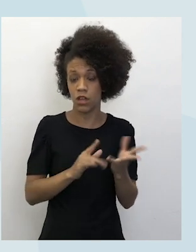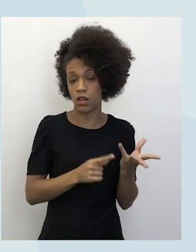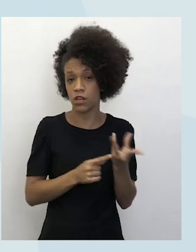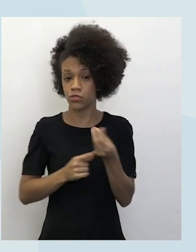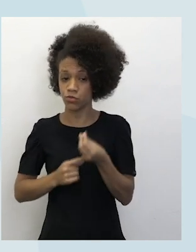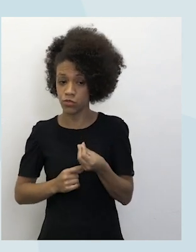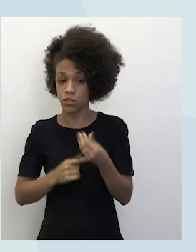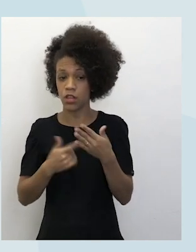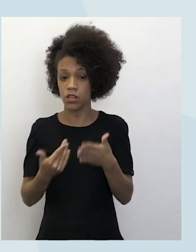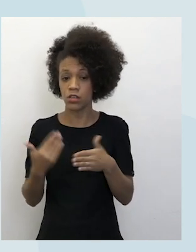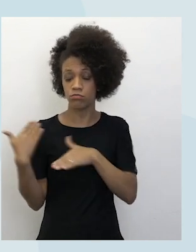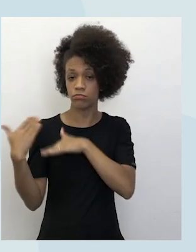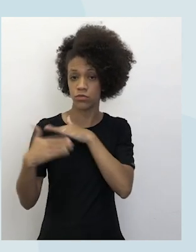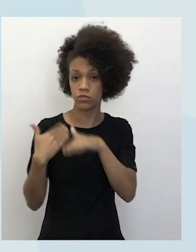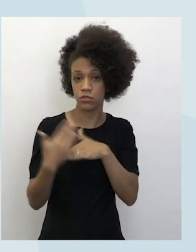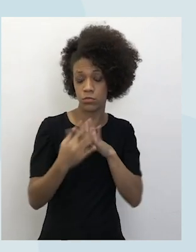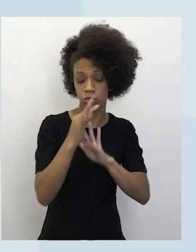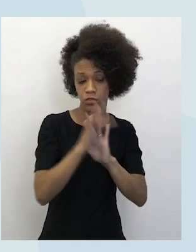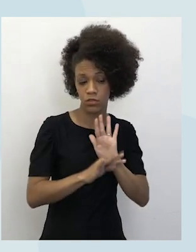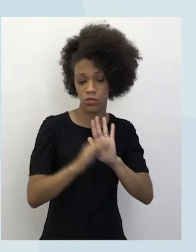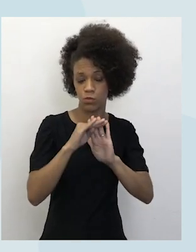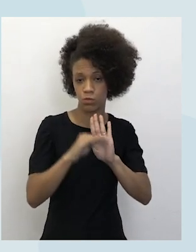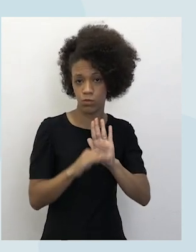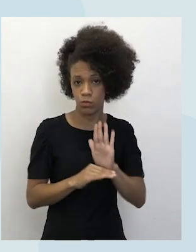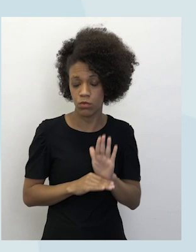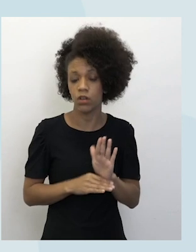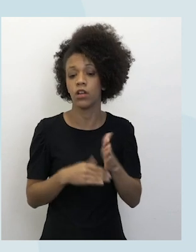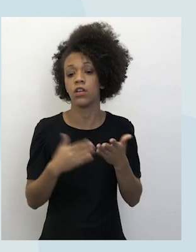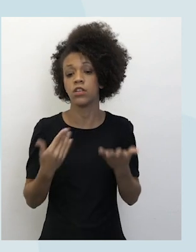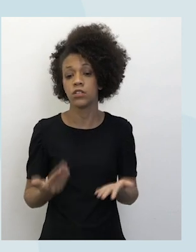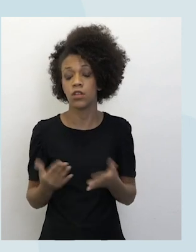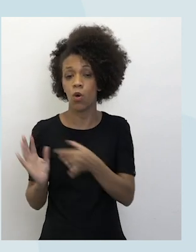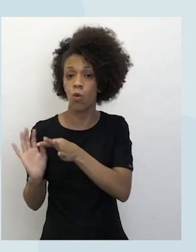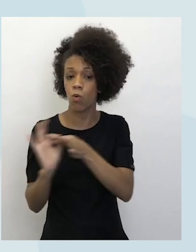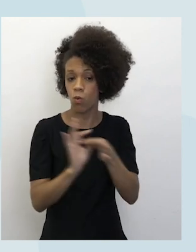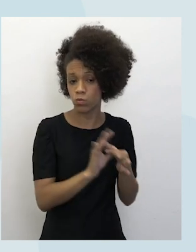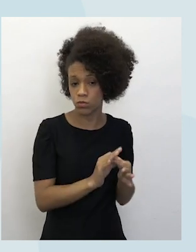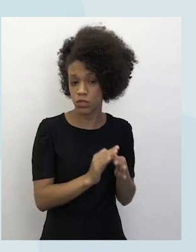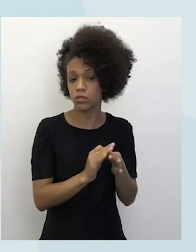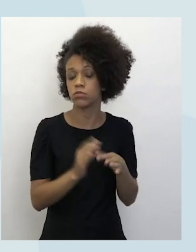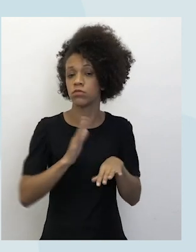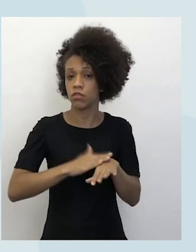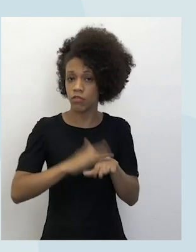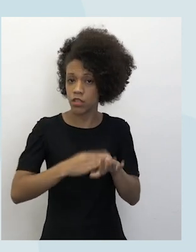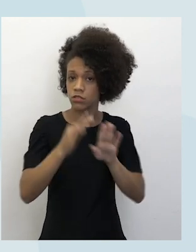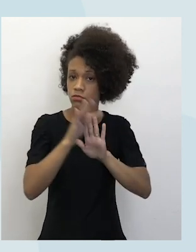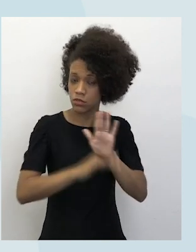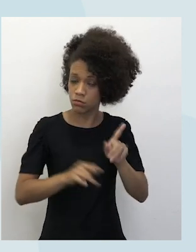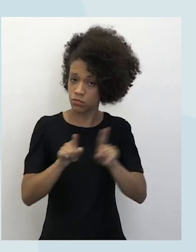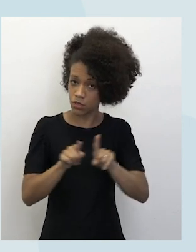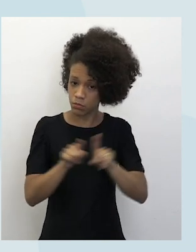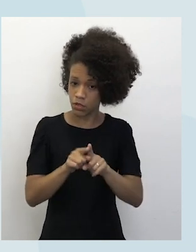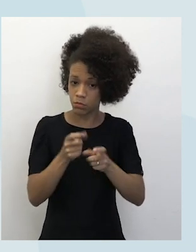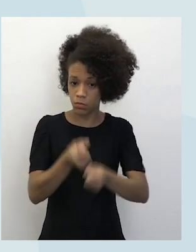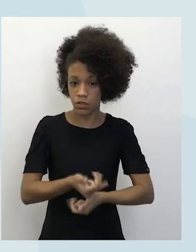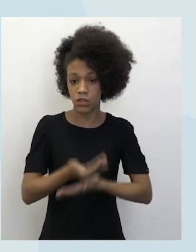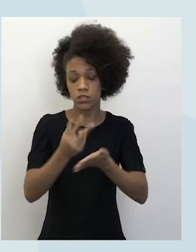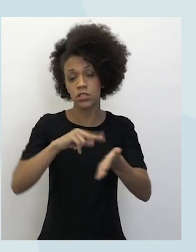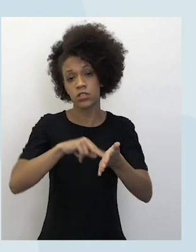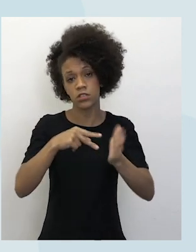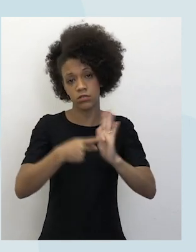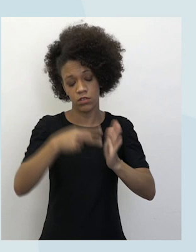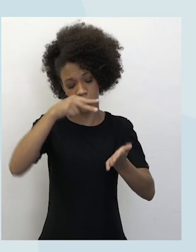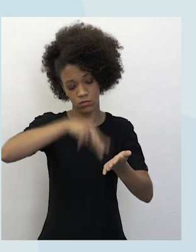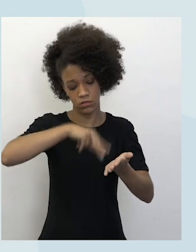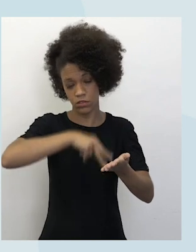e procedimentos de construção de texto com os contextos de produção para a tribo o significado